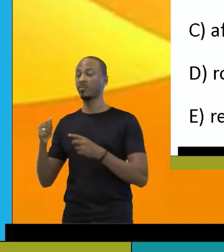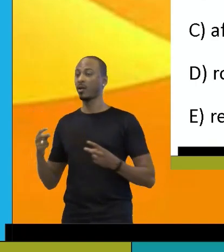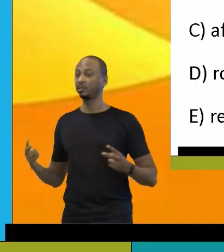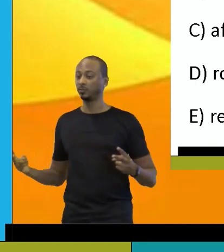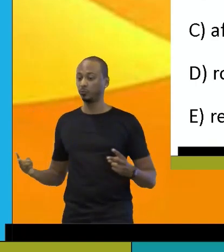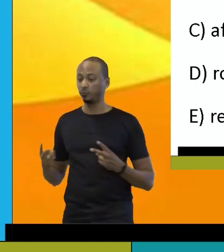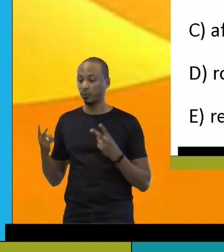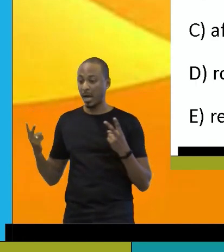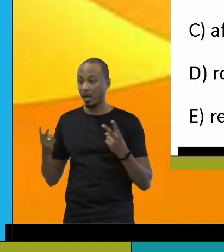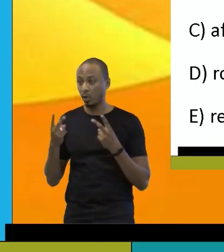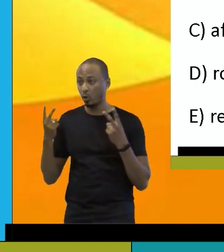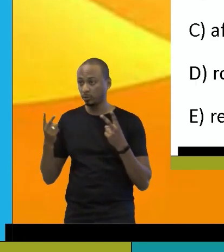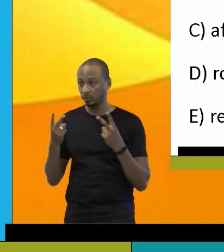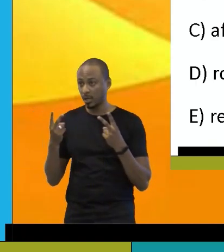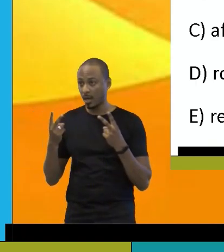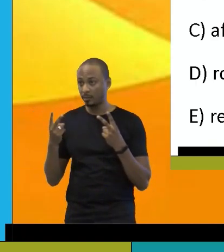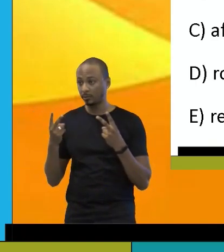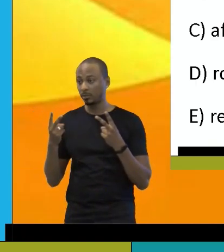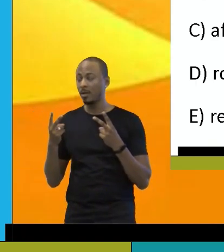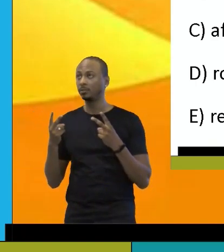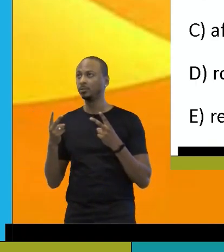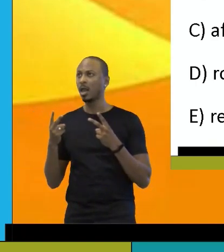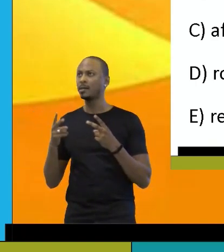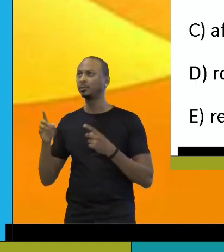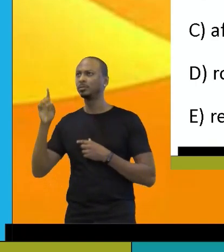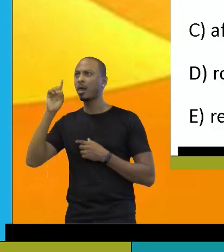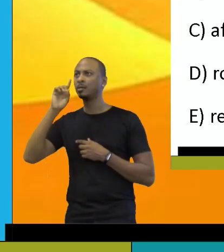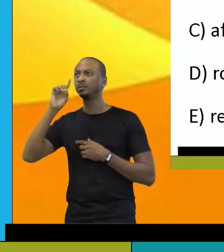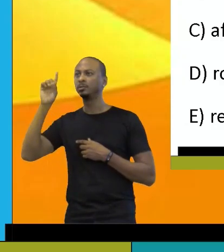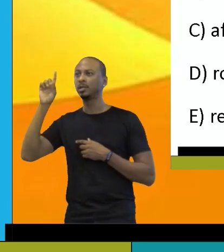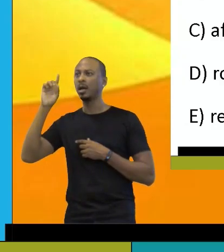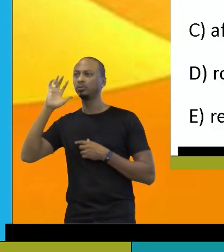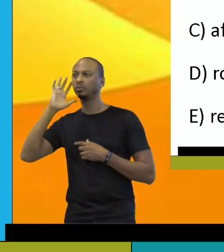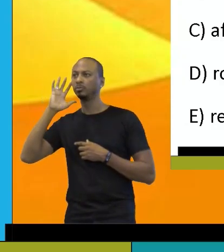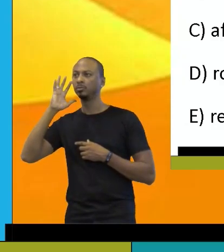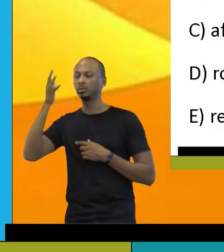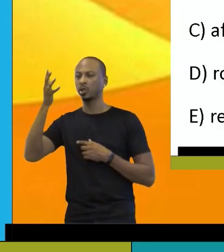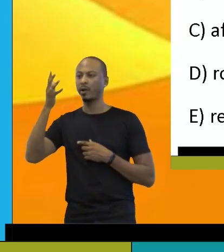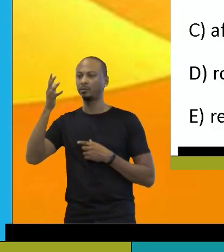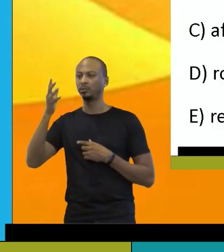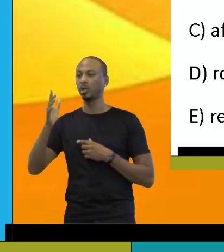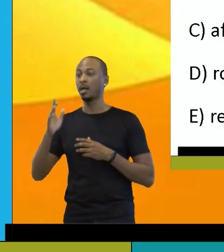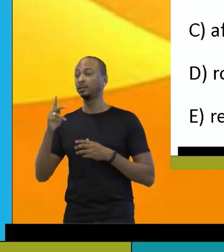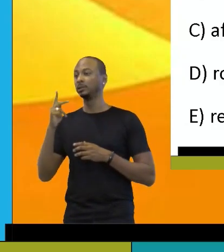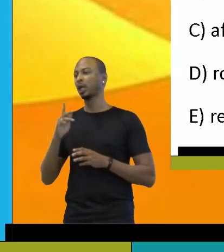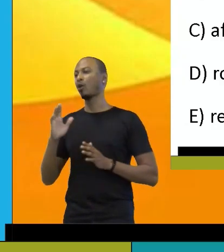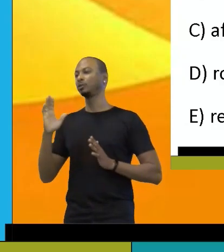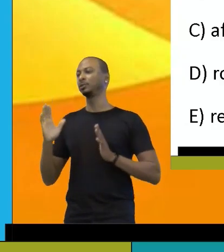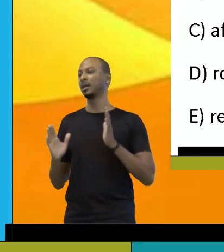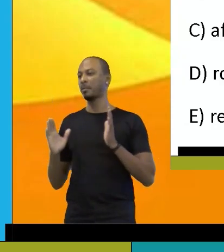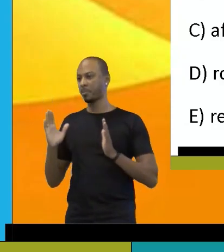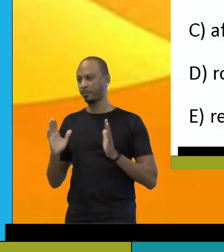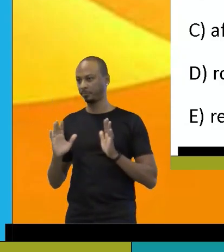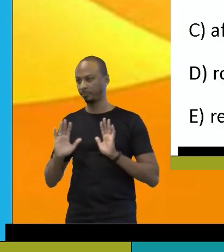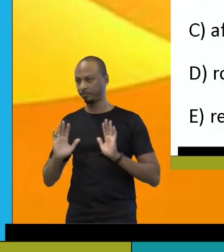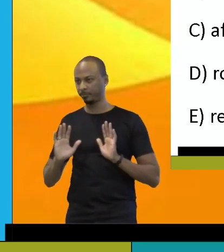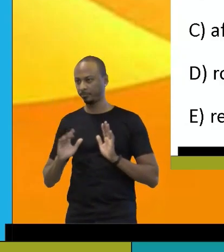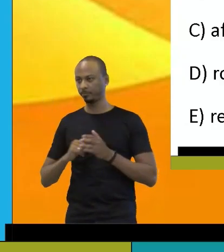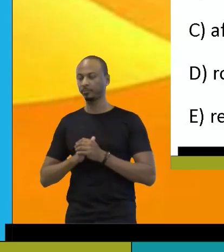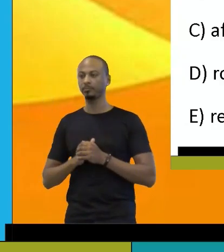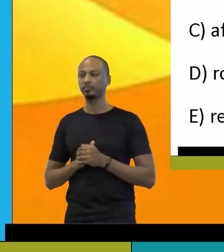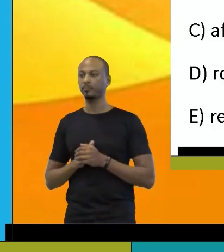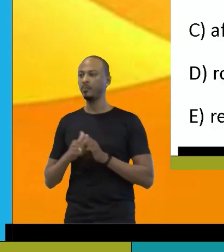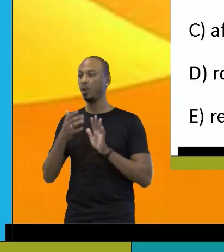valorizar a interferência divina nos acontecimentos definidores do seu tempo. No texto que nós acabamos de